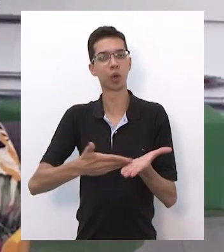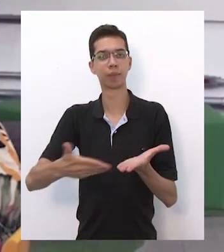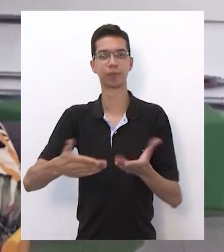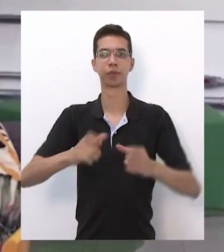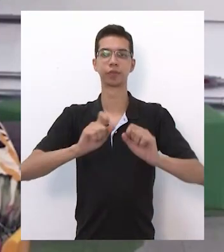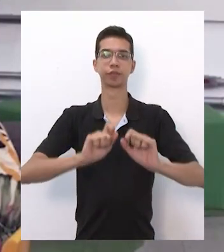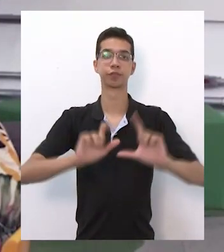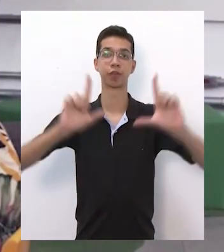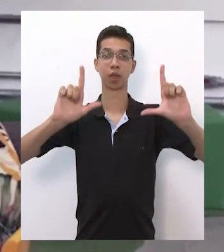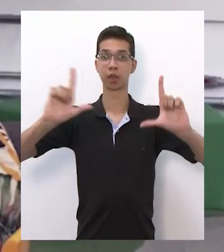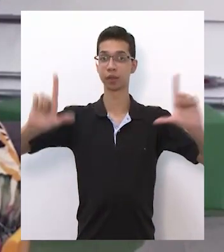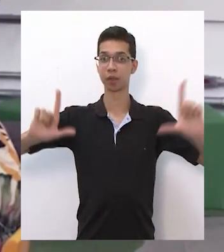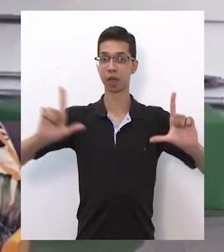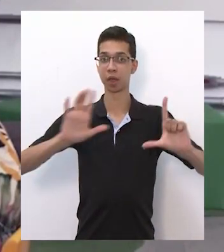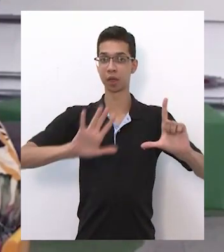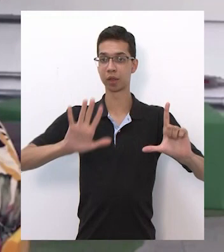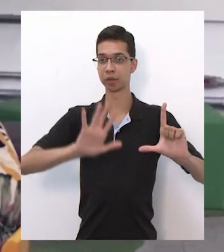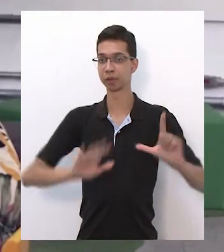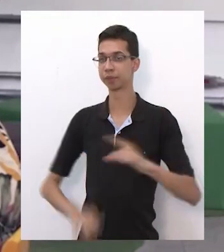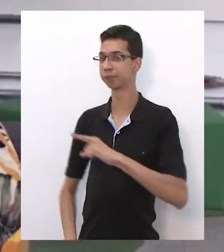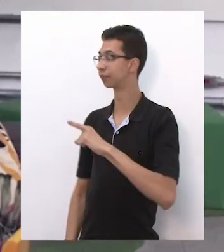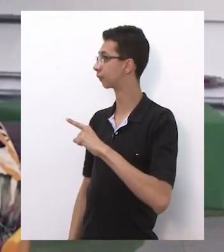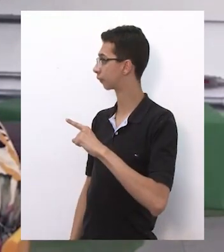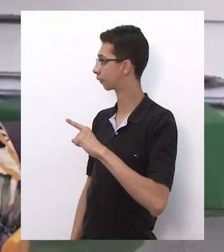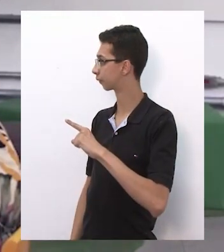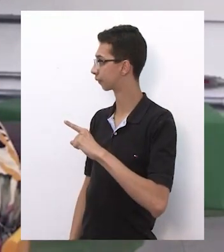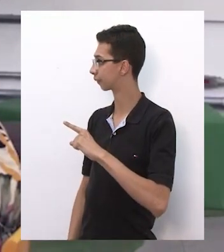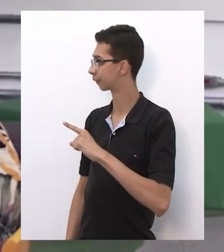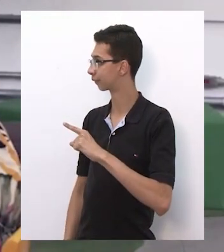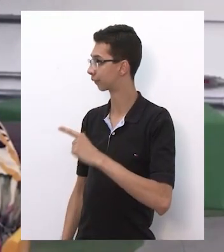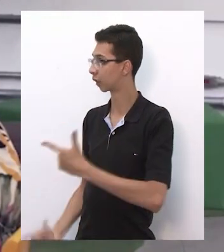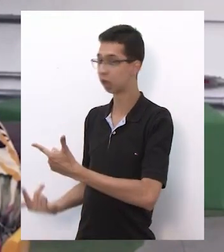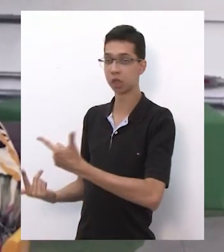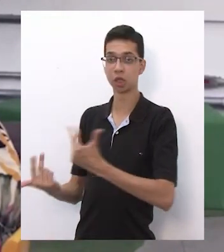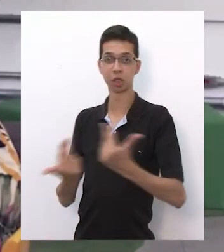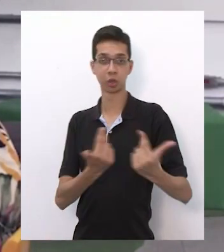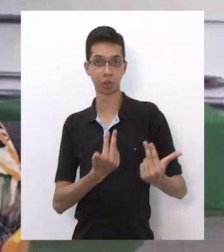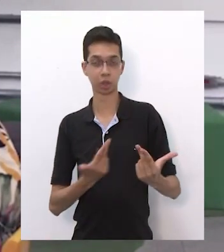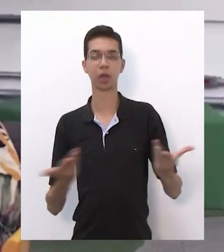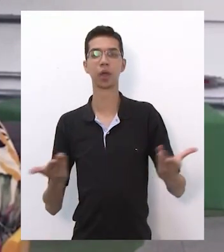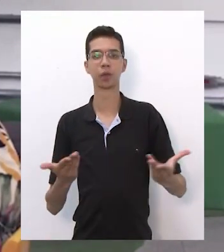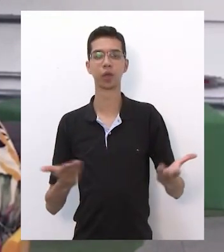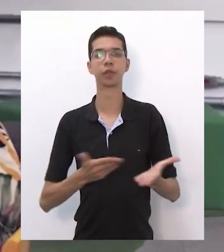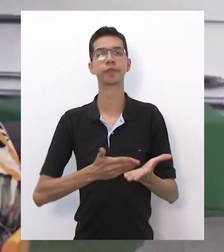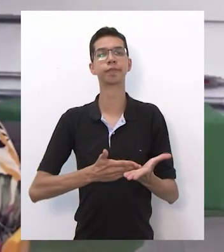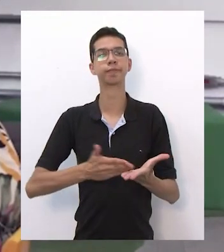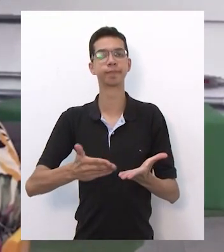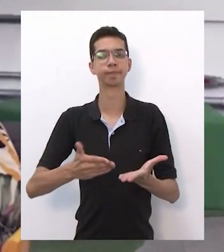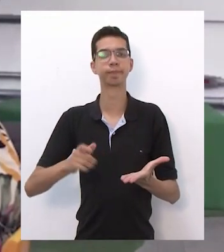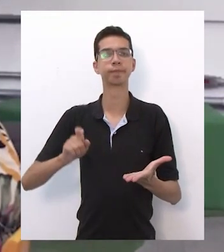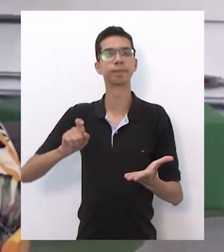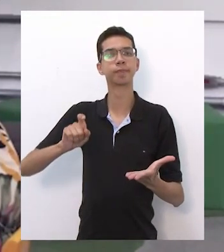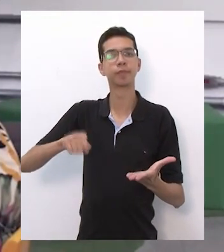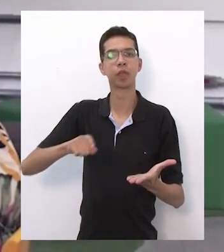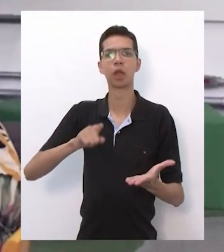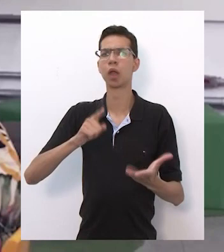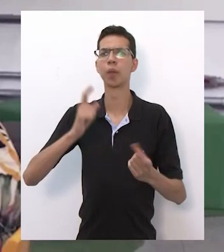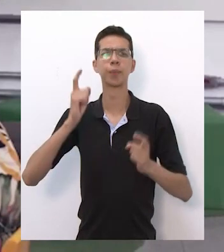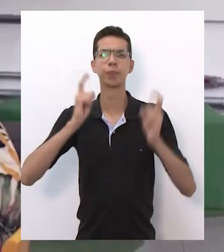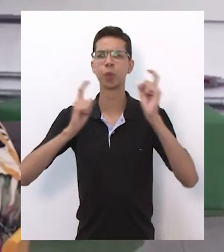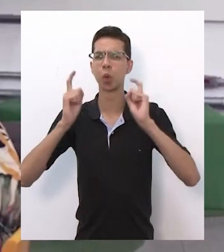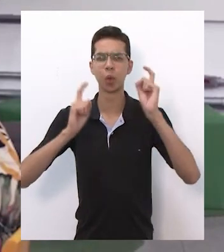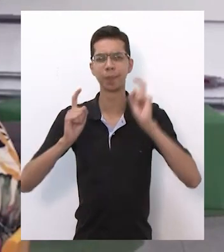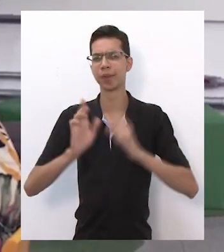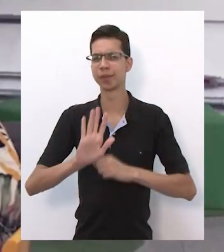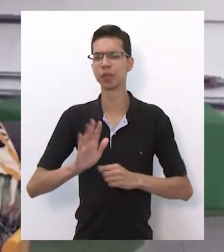essa tela. Abriu essa tela? E aí nós vamos clicar aqui no Start. Não precisa se preocupar com a questão de idioma, a gente vai seguindo junto, porque